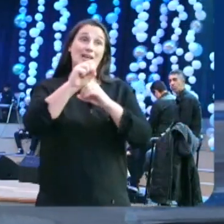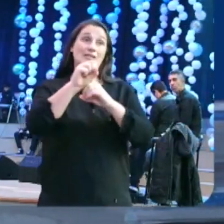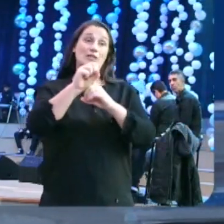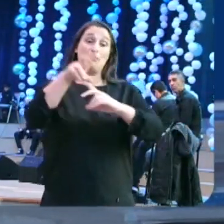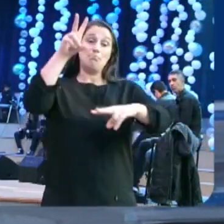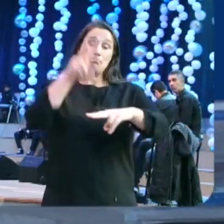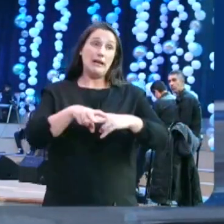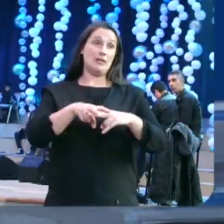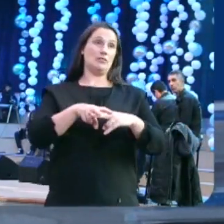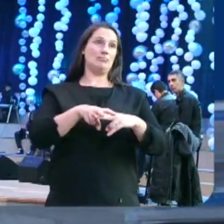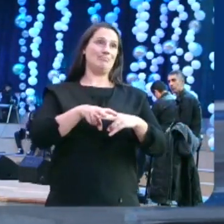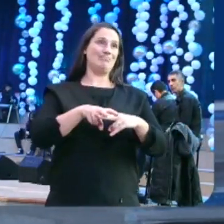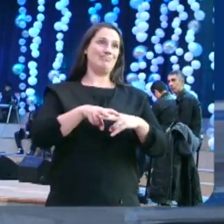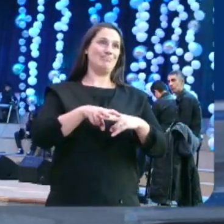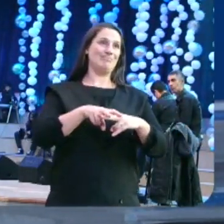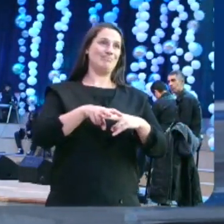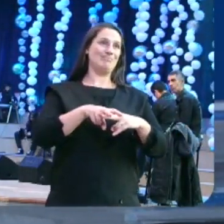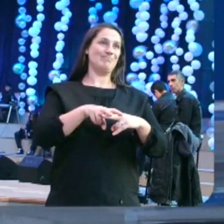para a cadeia.